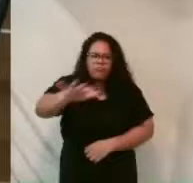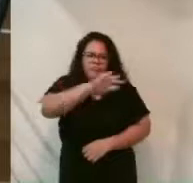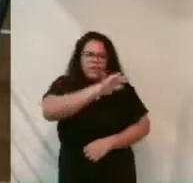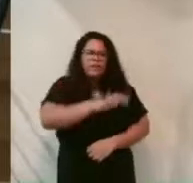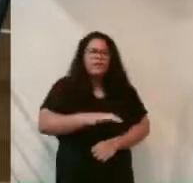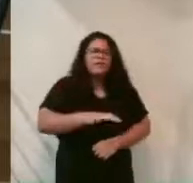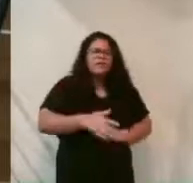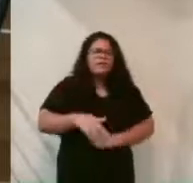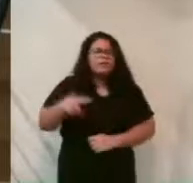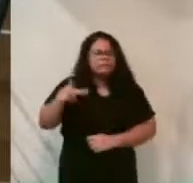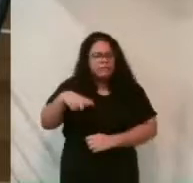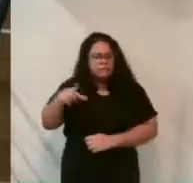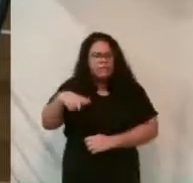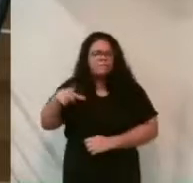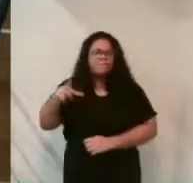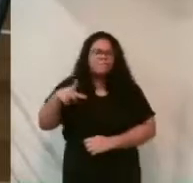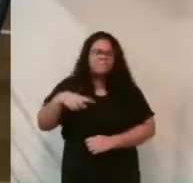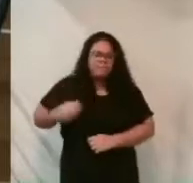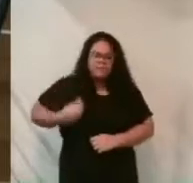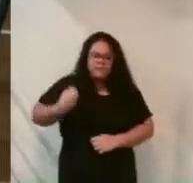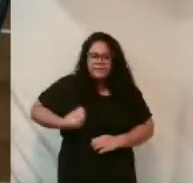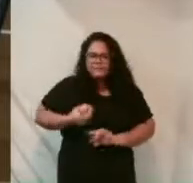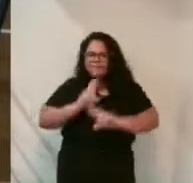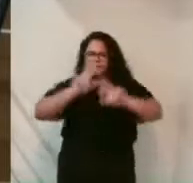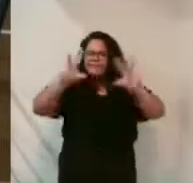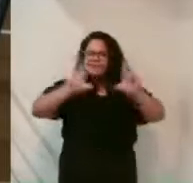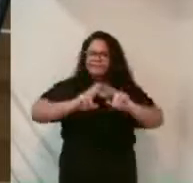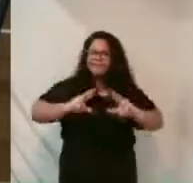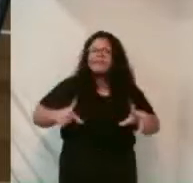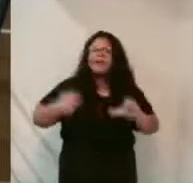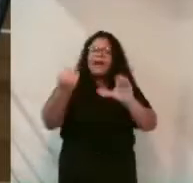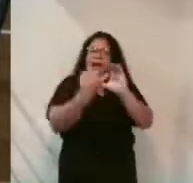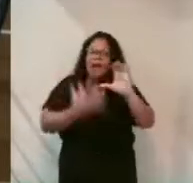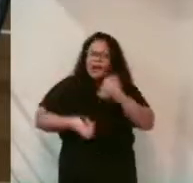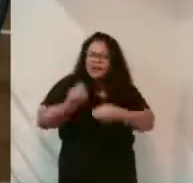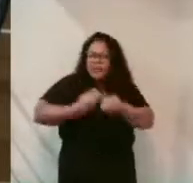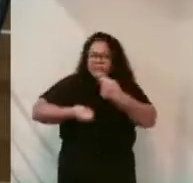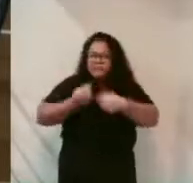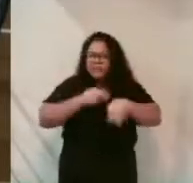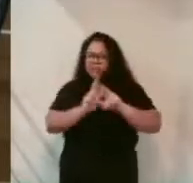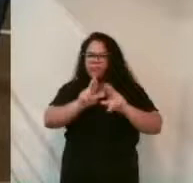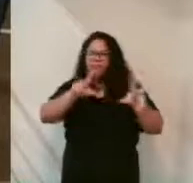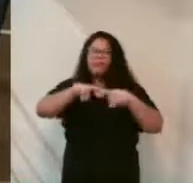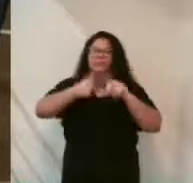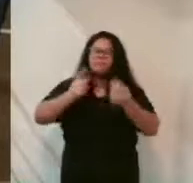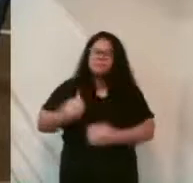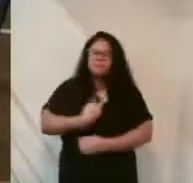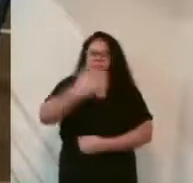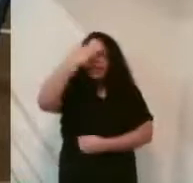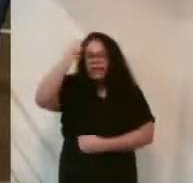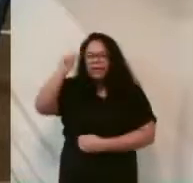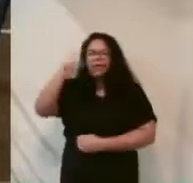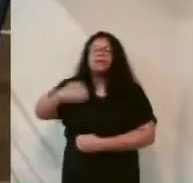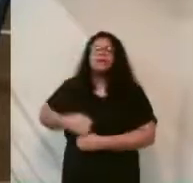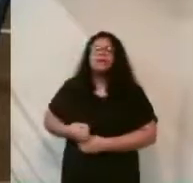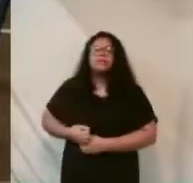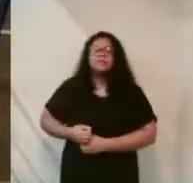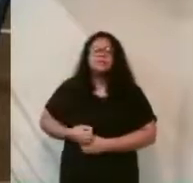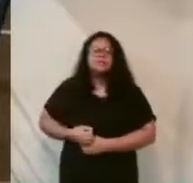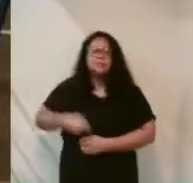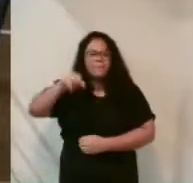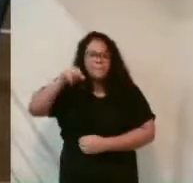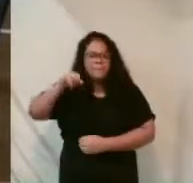econômicos muito distintos, mas sabemos que o quanto faz diferença se o próprio setor econômico, as